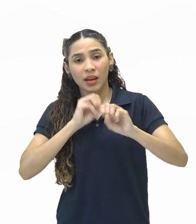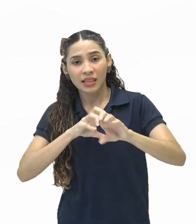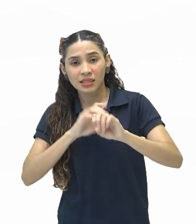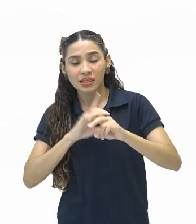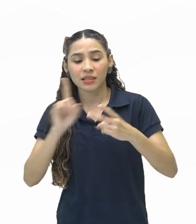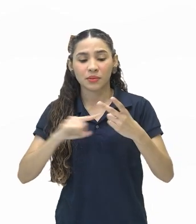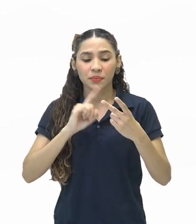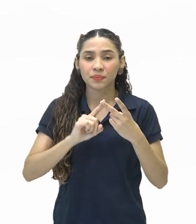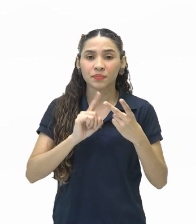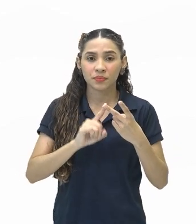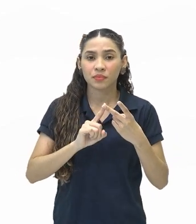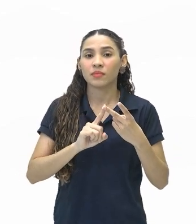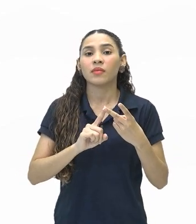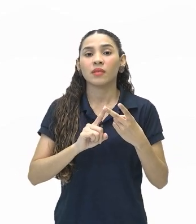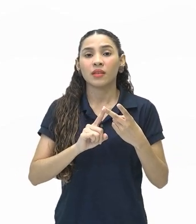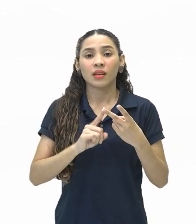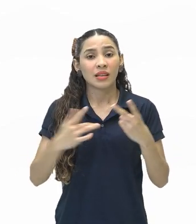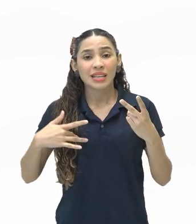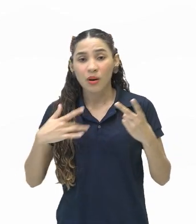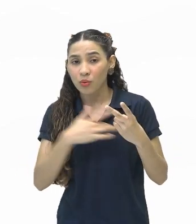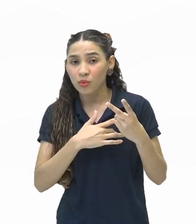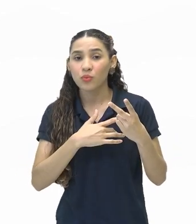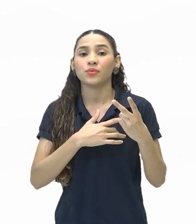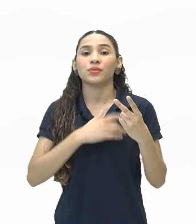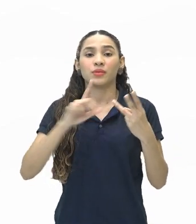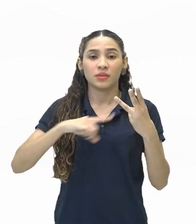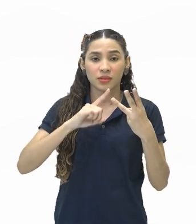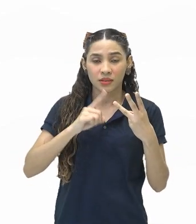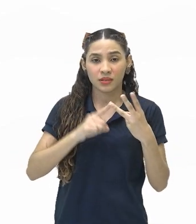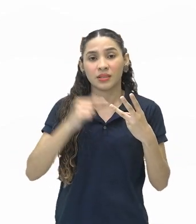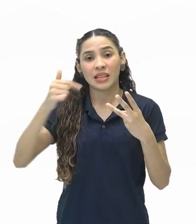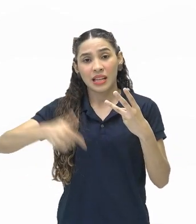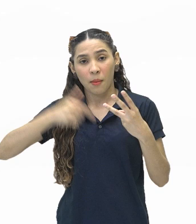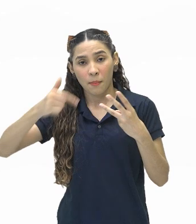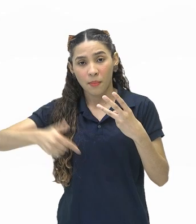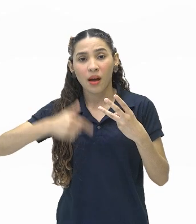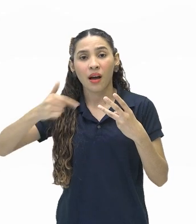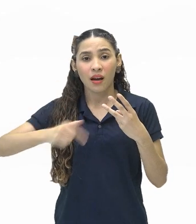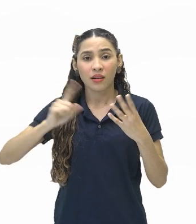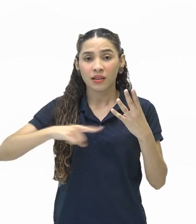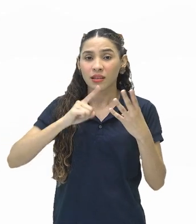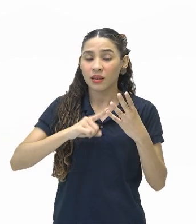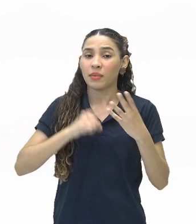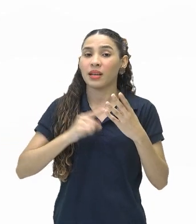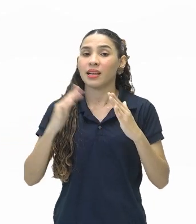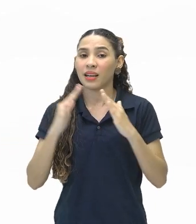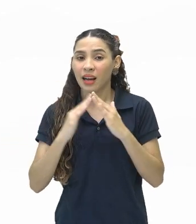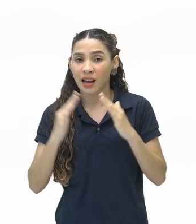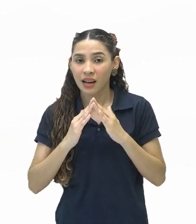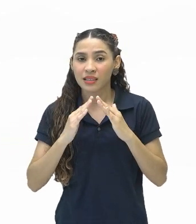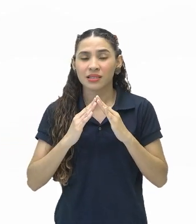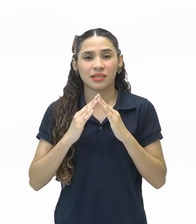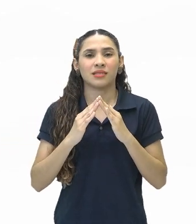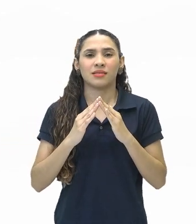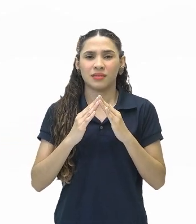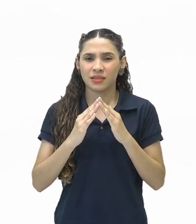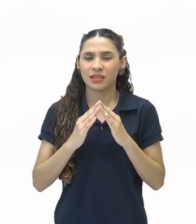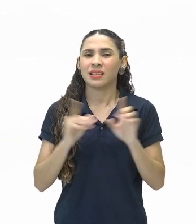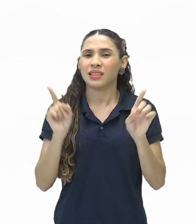educação, à saúde, a trabalho, a moradia.